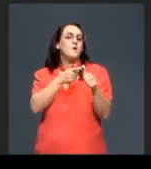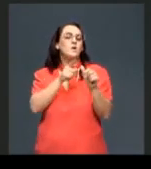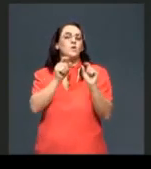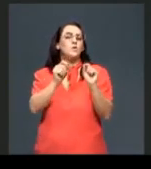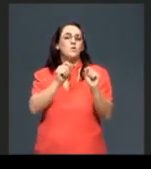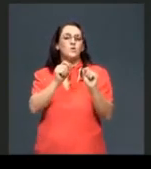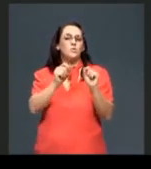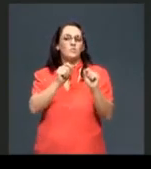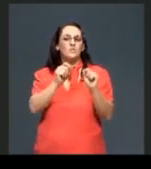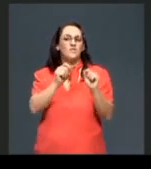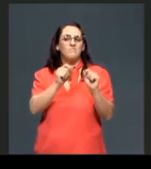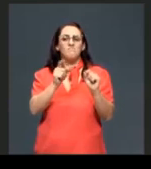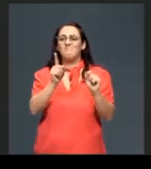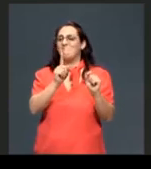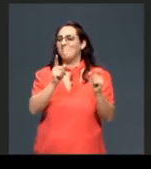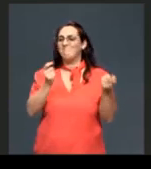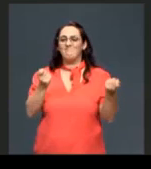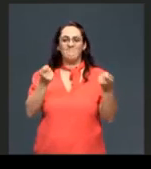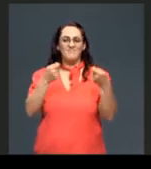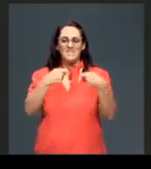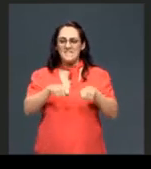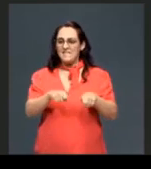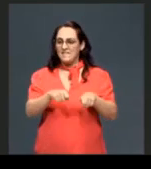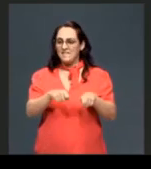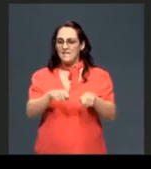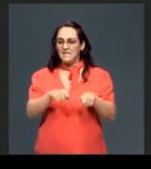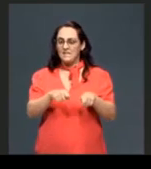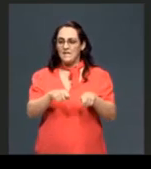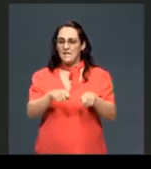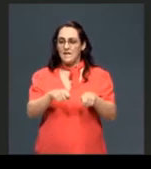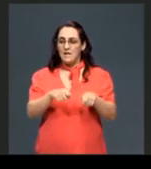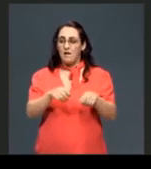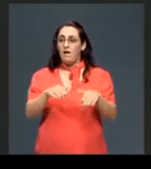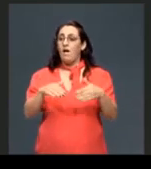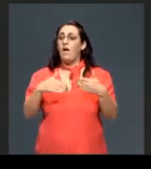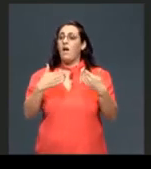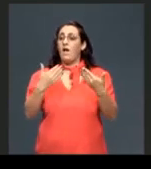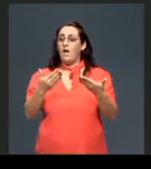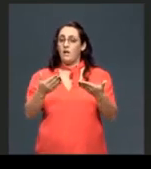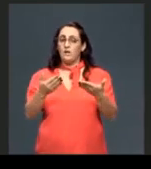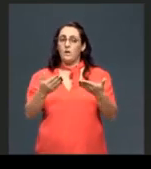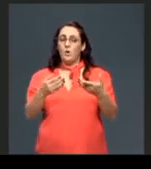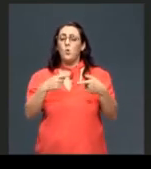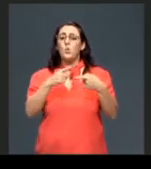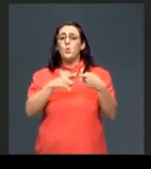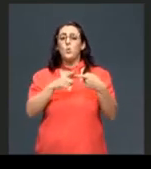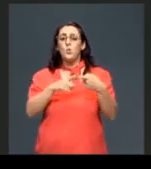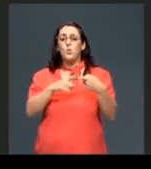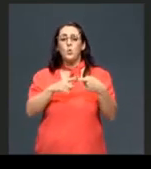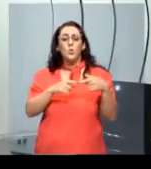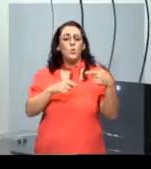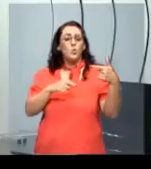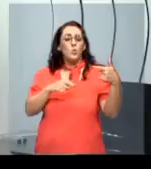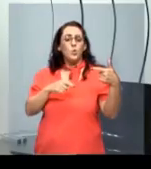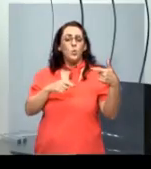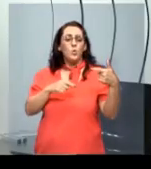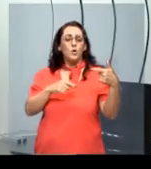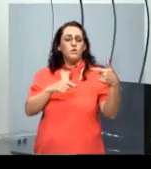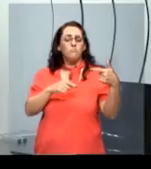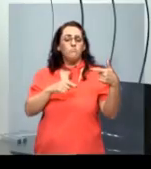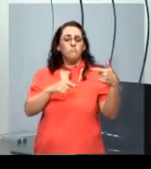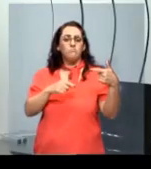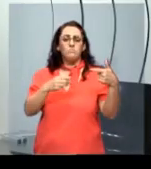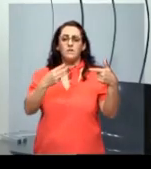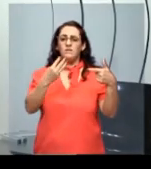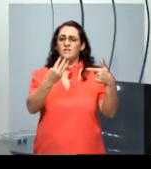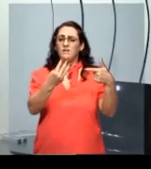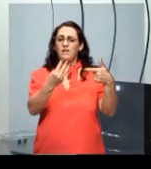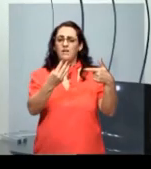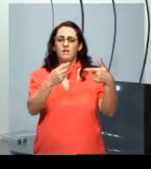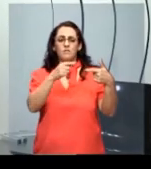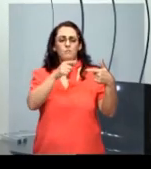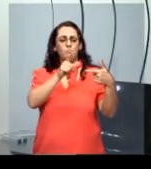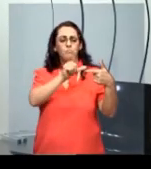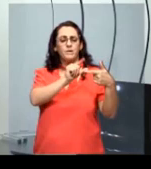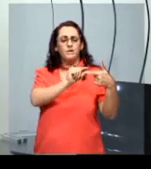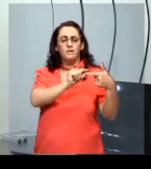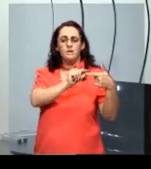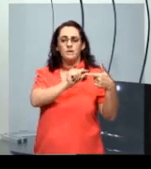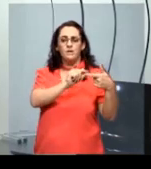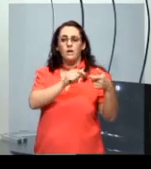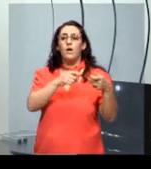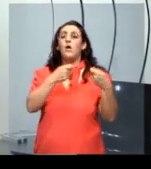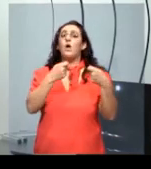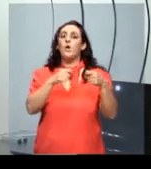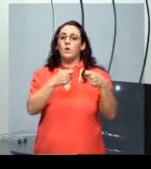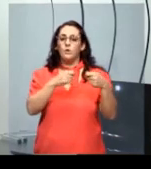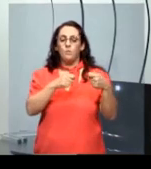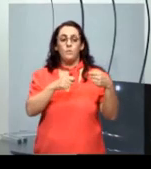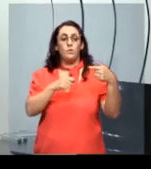por 3, eu não consigo. Este número é menor do que esse. Então, eu vou completar com zero. E